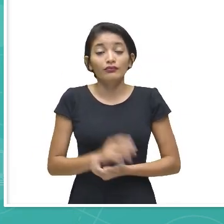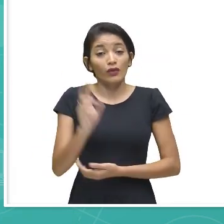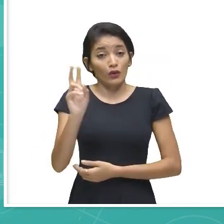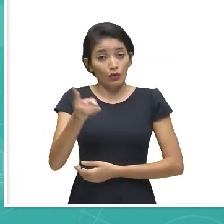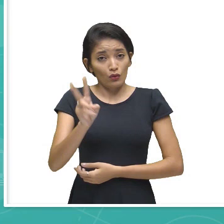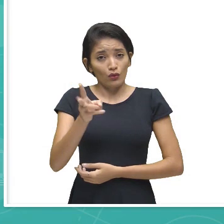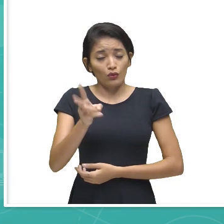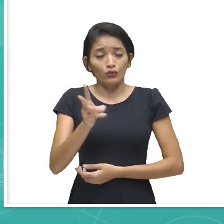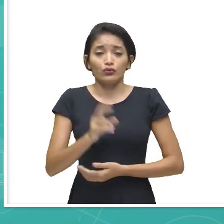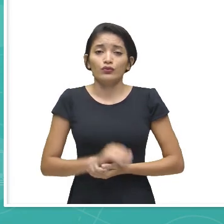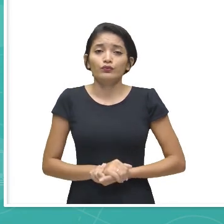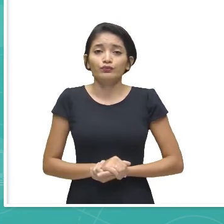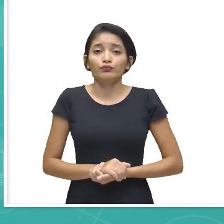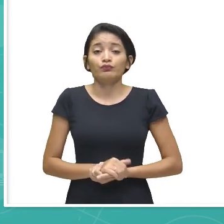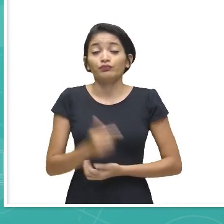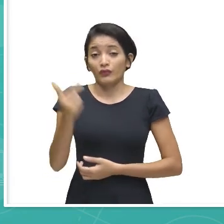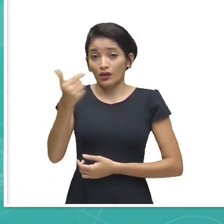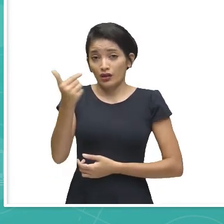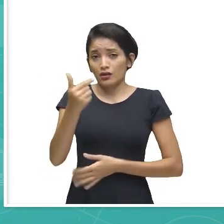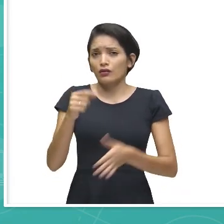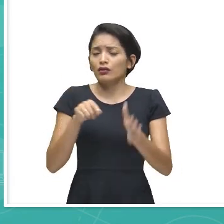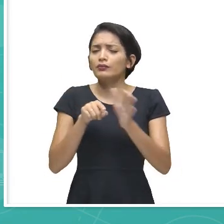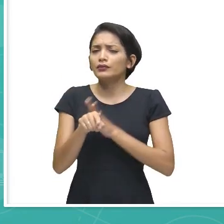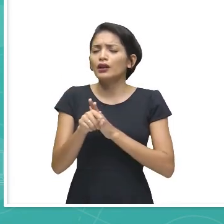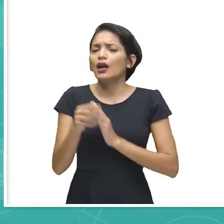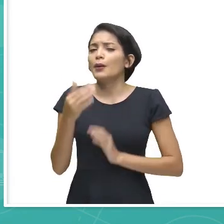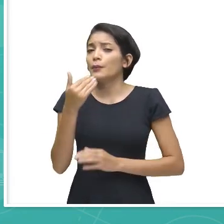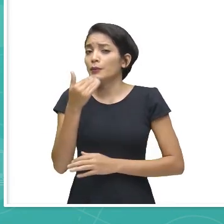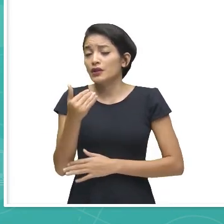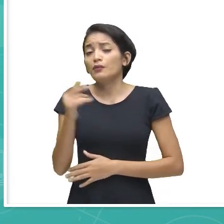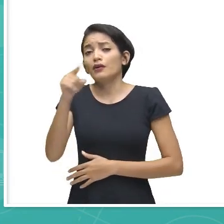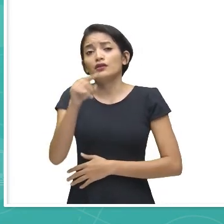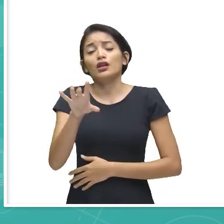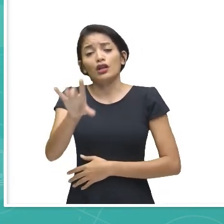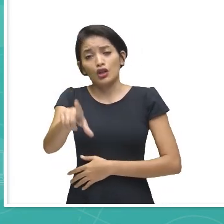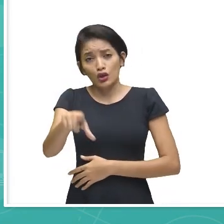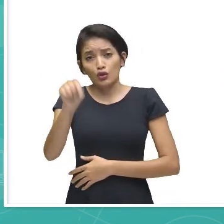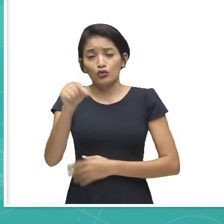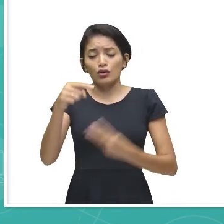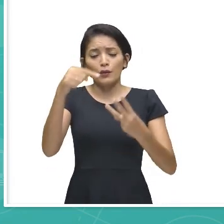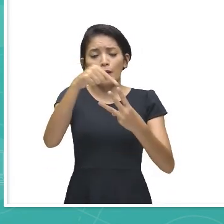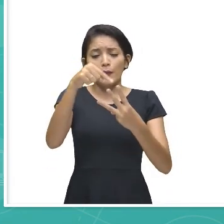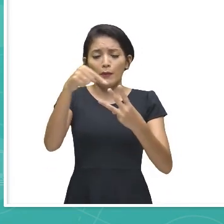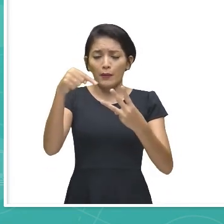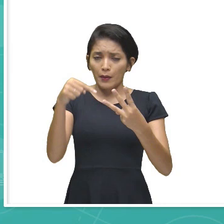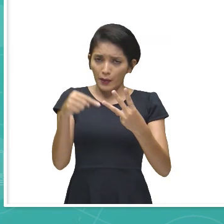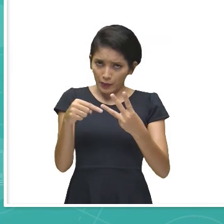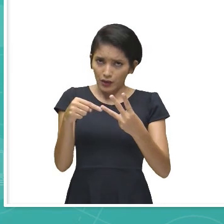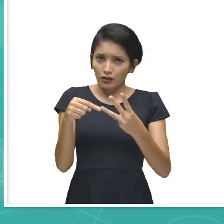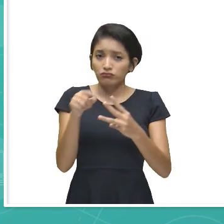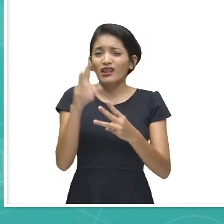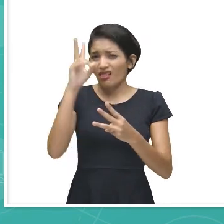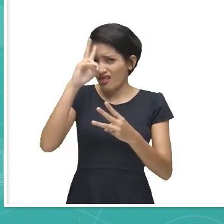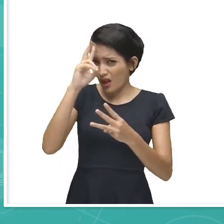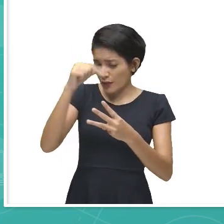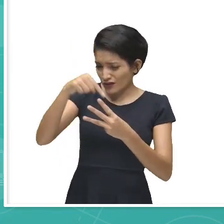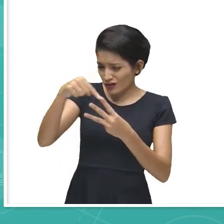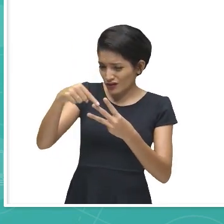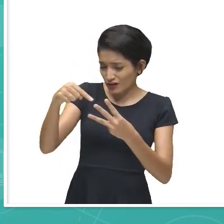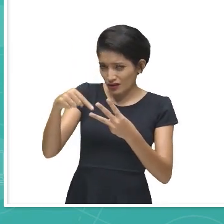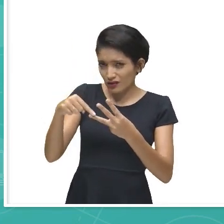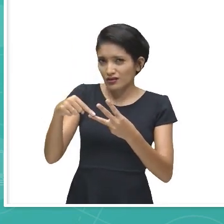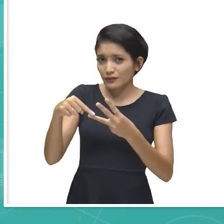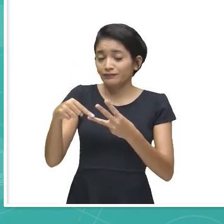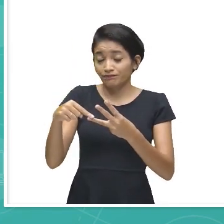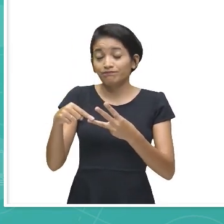Prosseguindo, na segunda questão, eu pedi que vocês escolhessem um dos somatotipos, ectomorfo, mesomorfo e endomorfo,